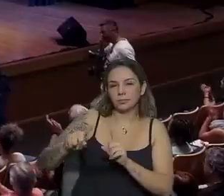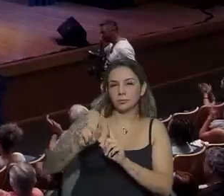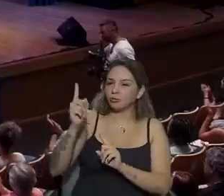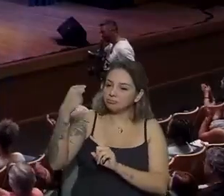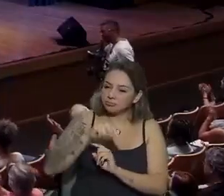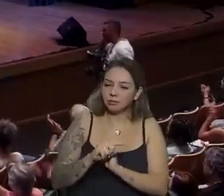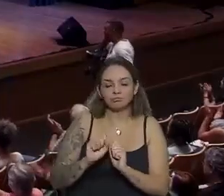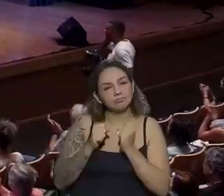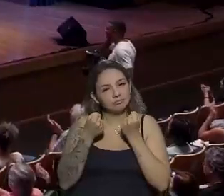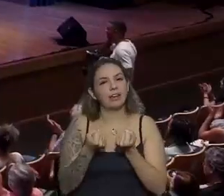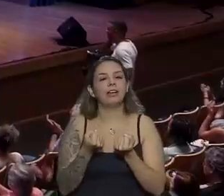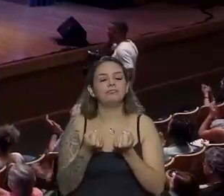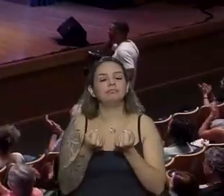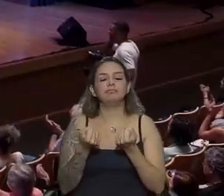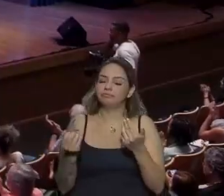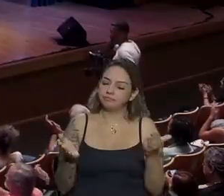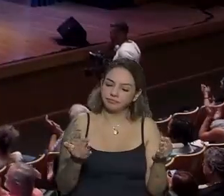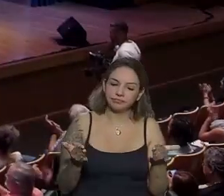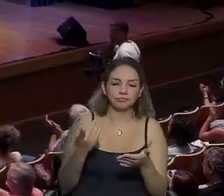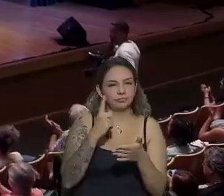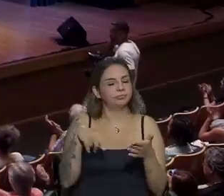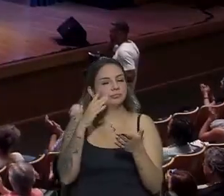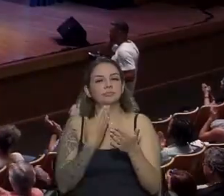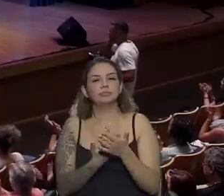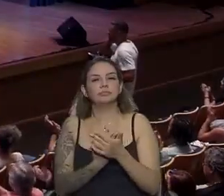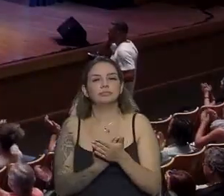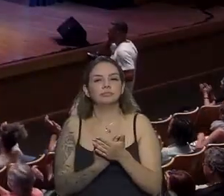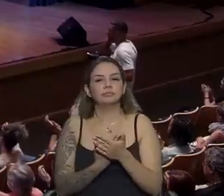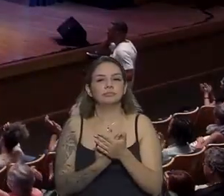se empenharam em incentivar os estudantes.